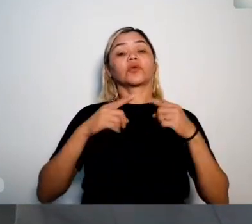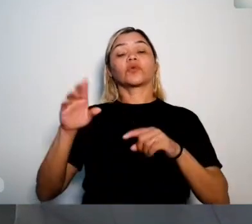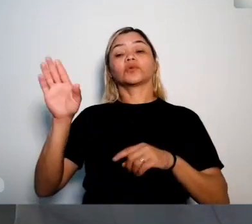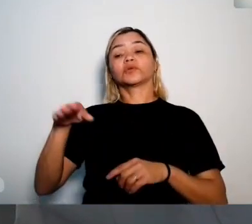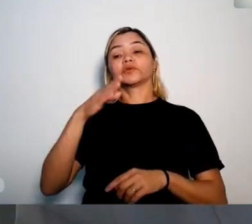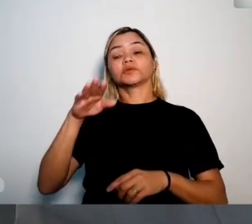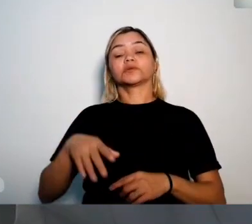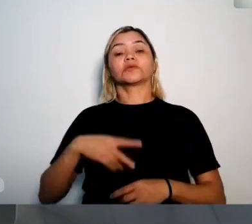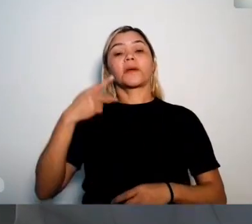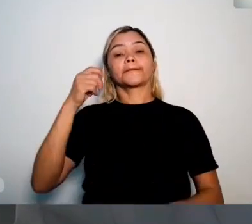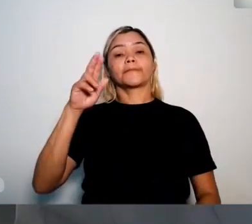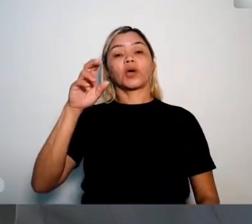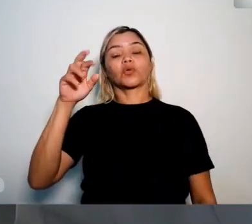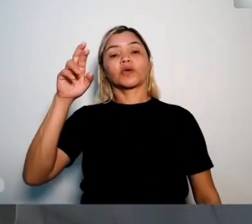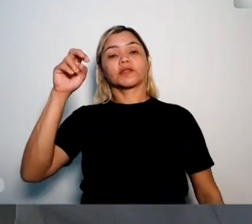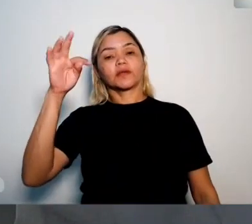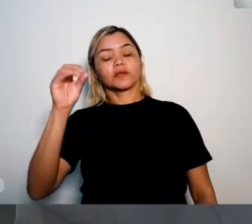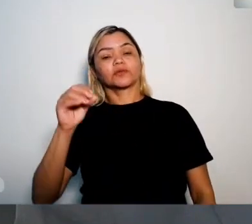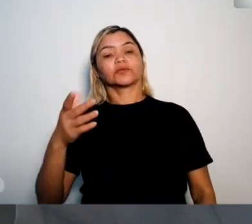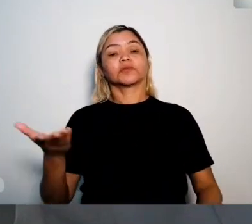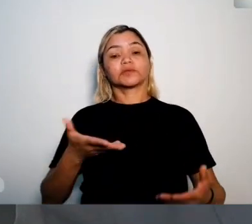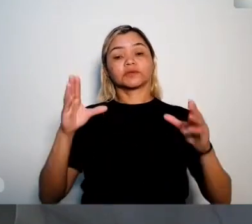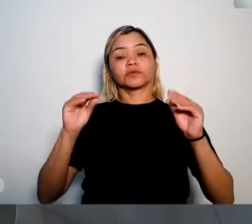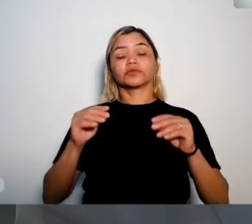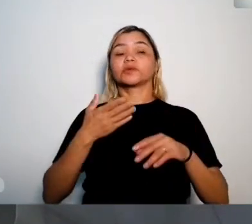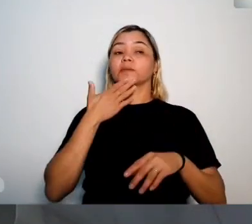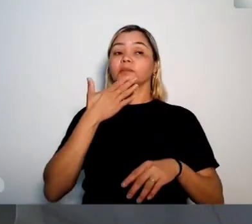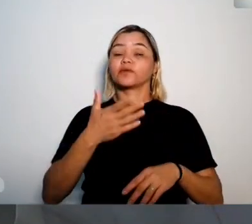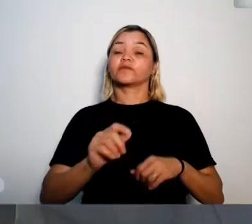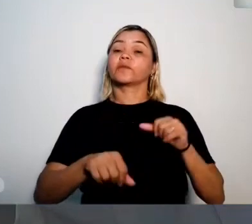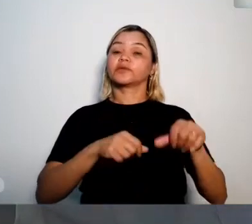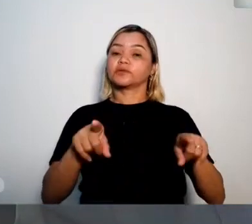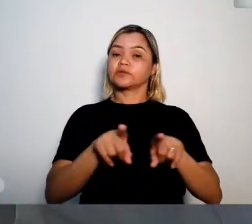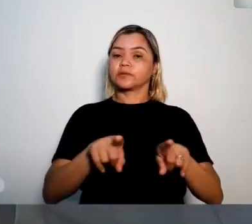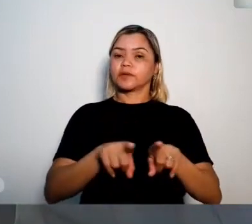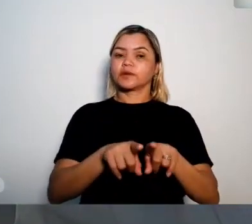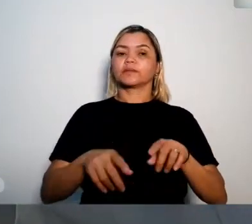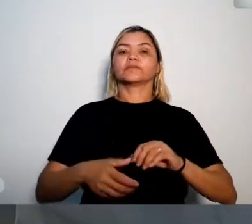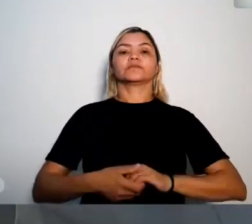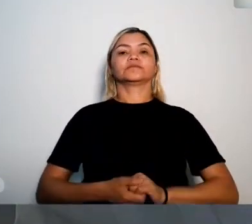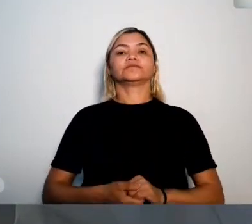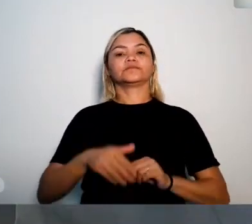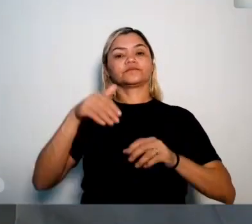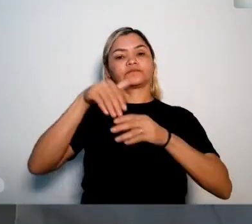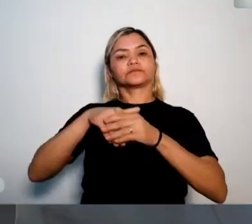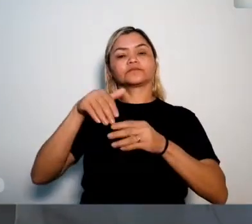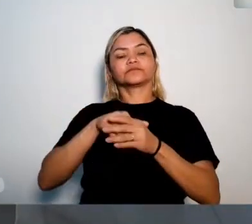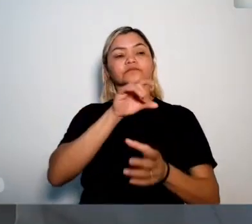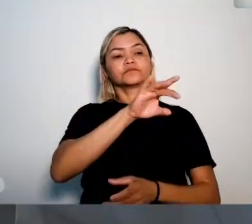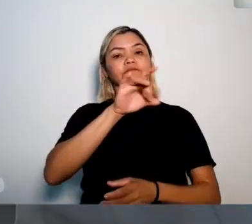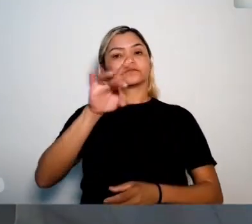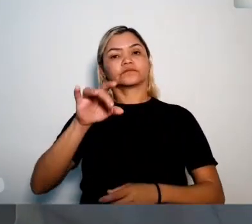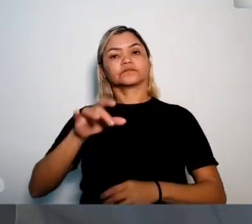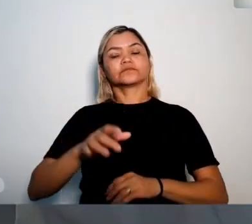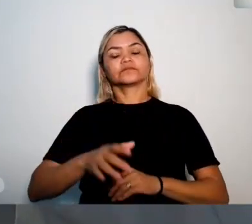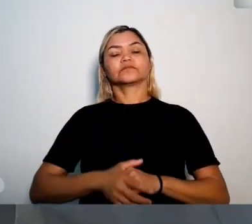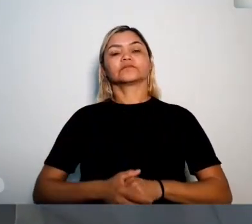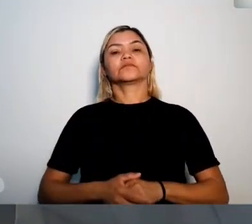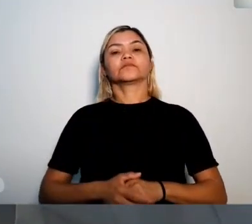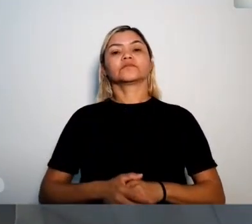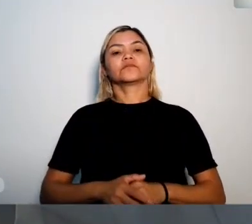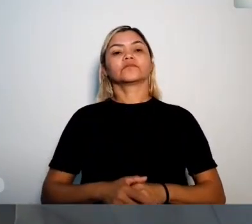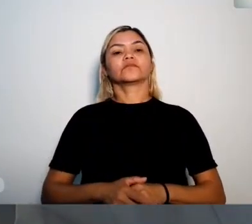Paulo Renato nesta noite. Depois eu vou pedir também a votação de cada um, para que a gente mostre